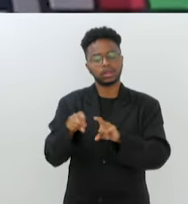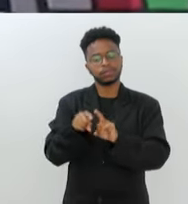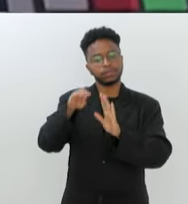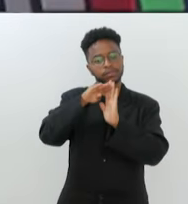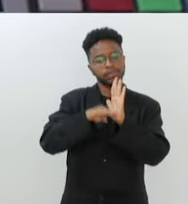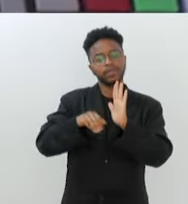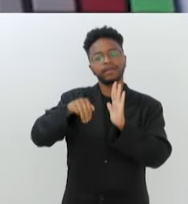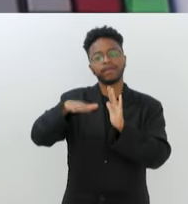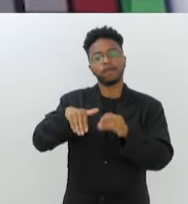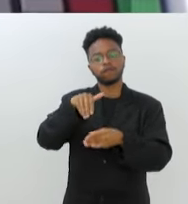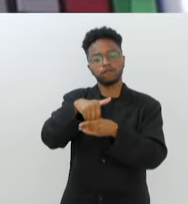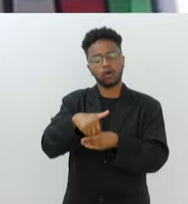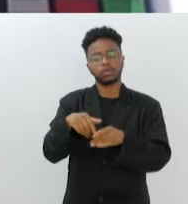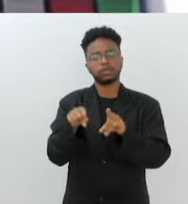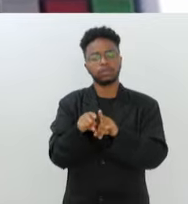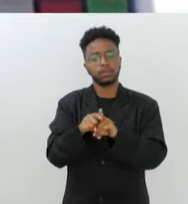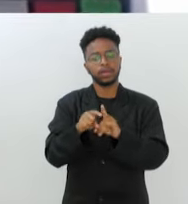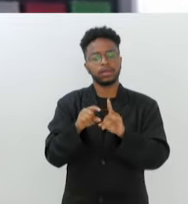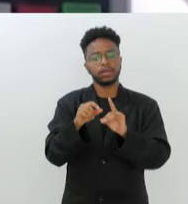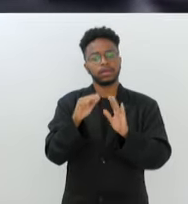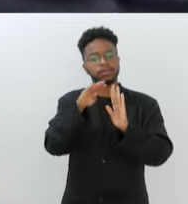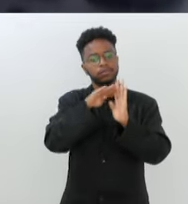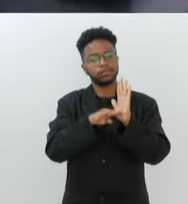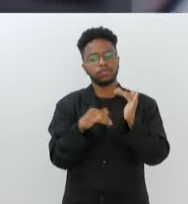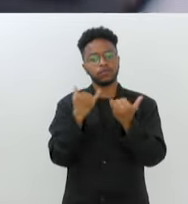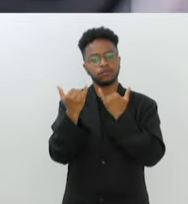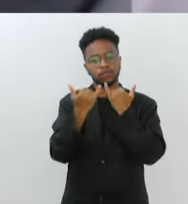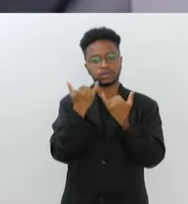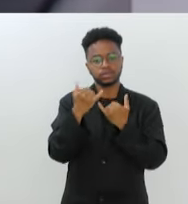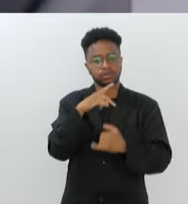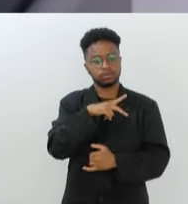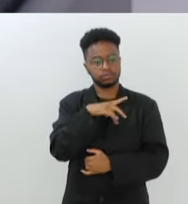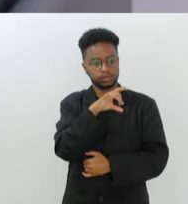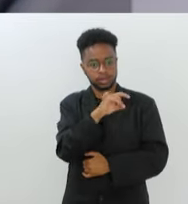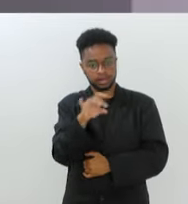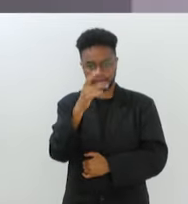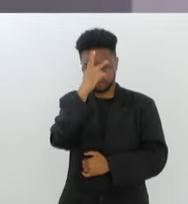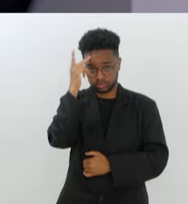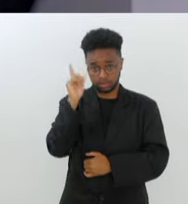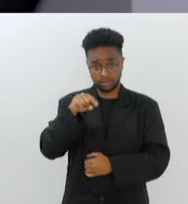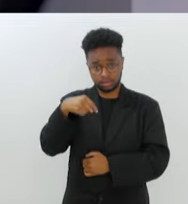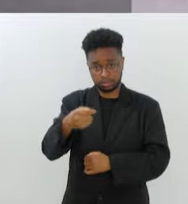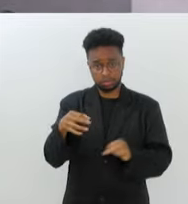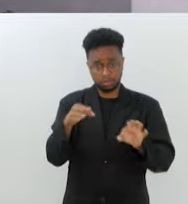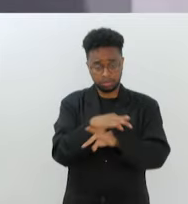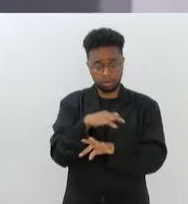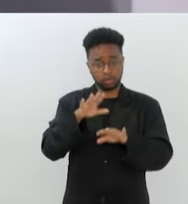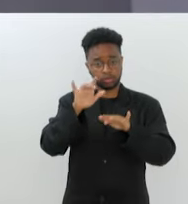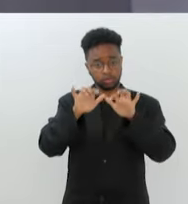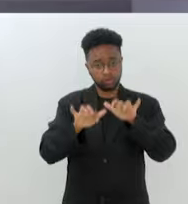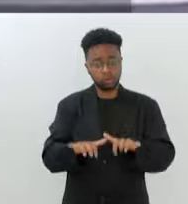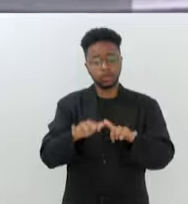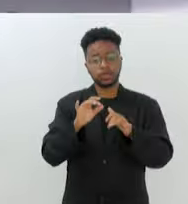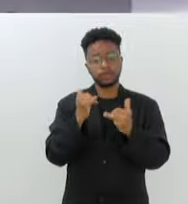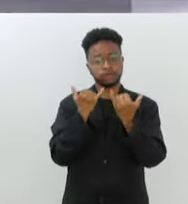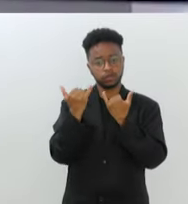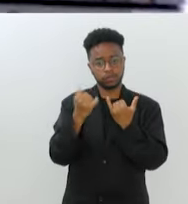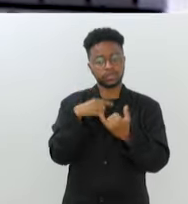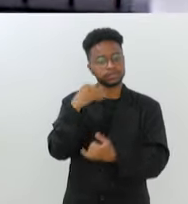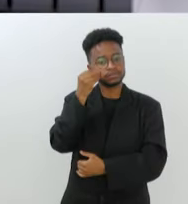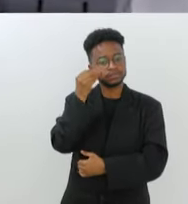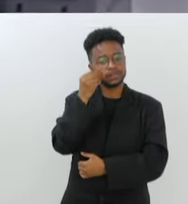a votar e a lista de dados dos candidatos. Após a inserção dos dados, as urnas são testadas para